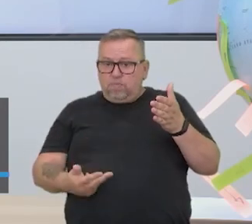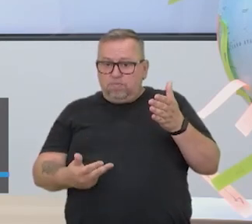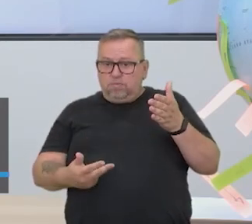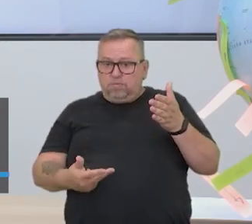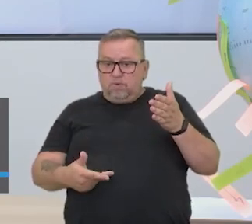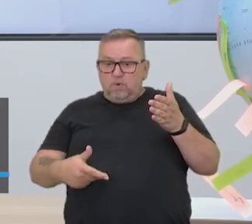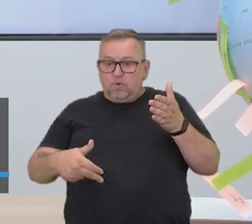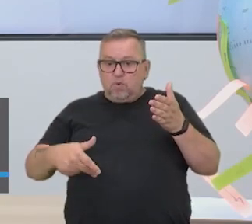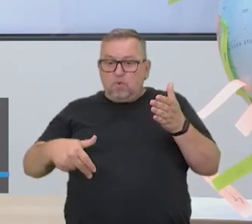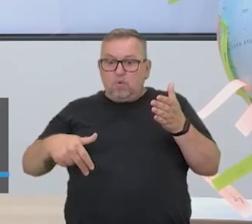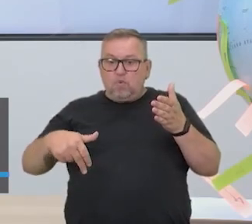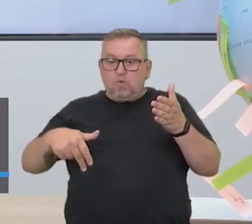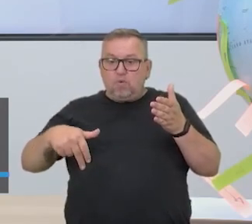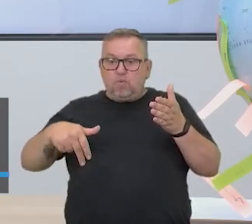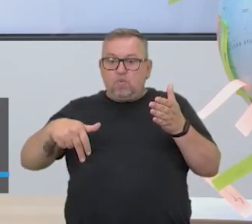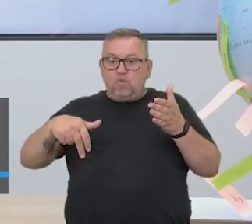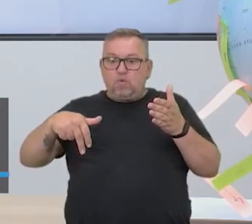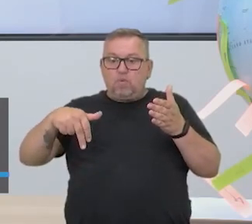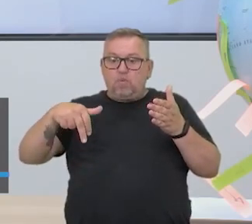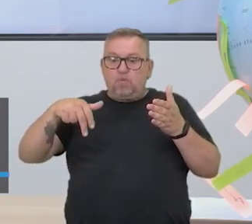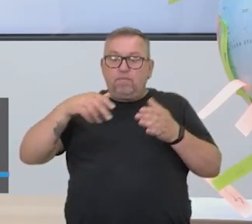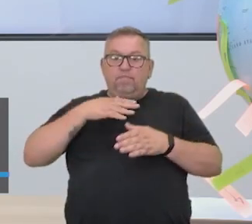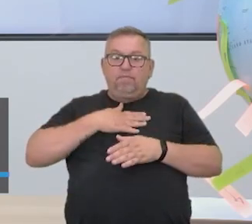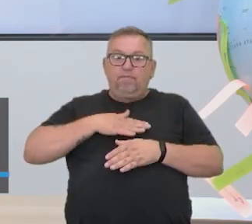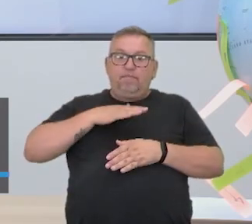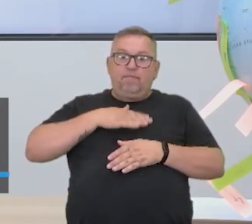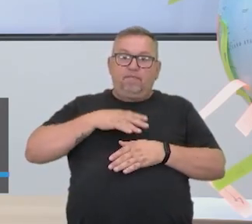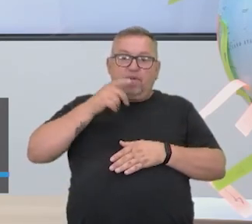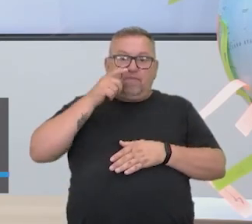porém você sobe de uma forma mais lenta